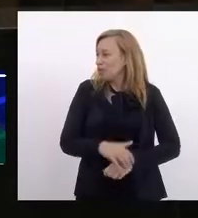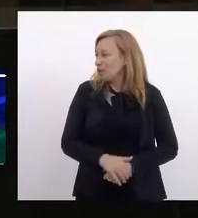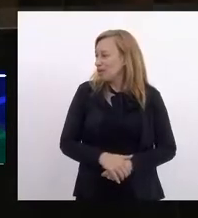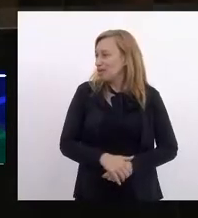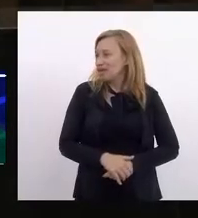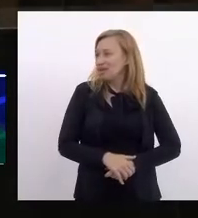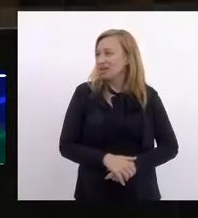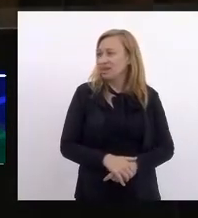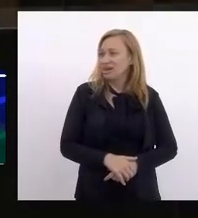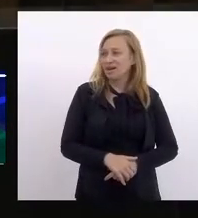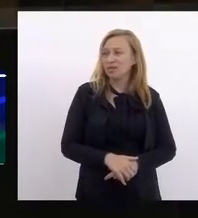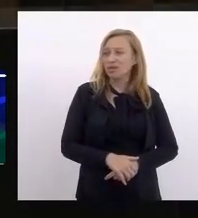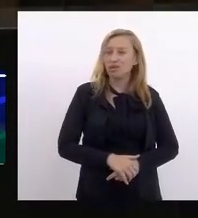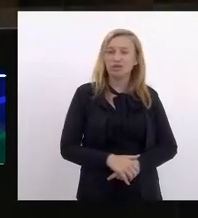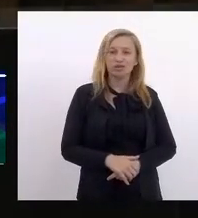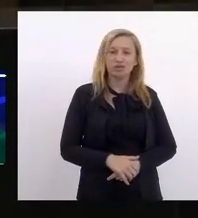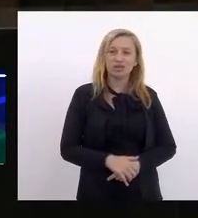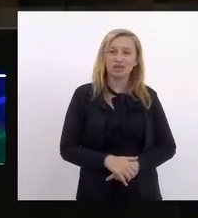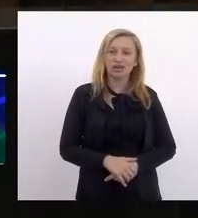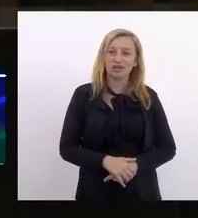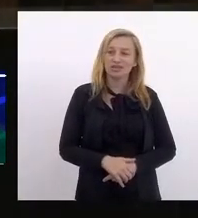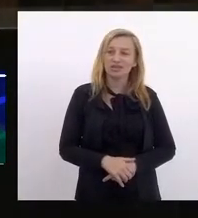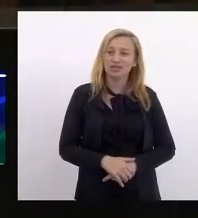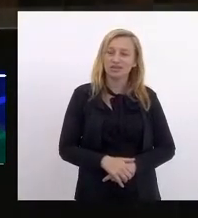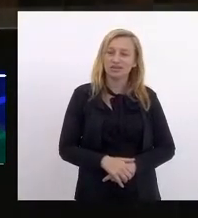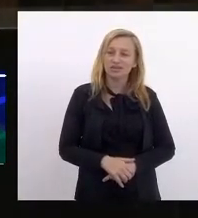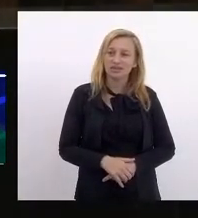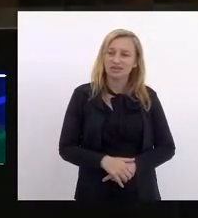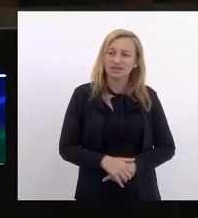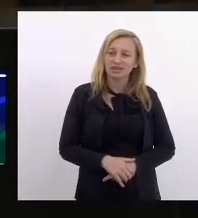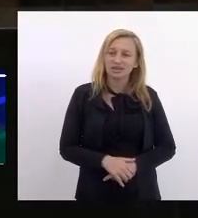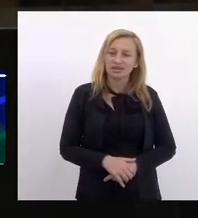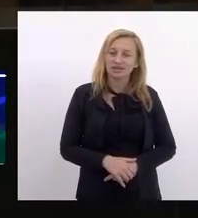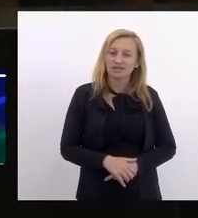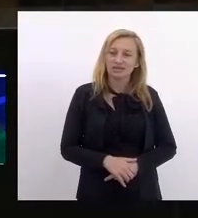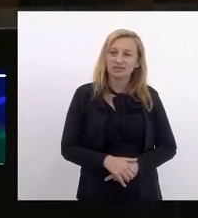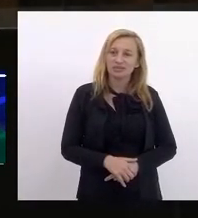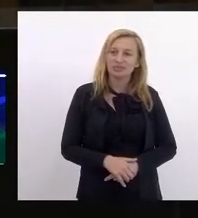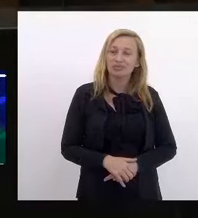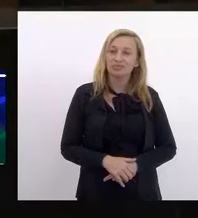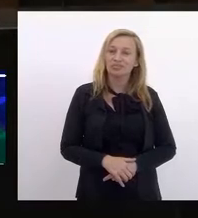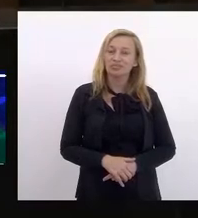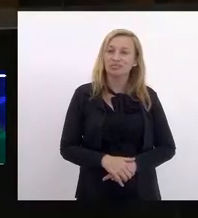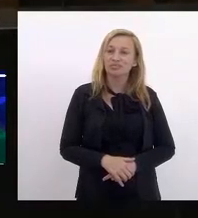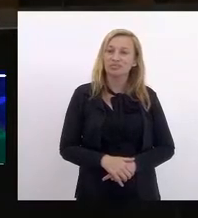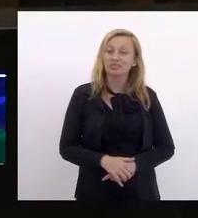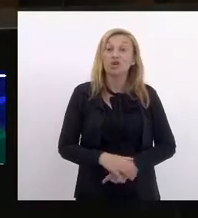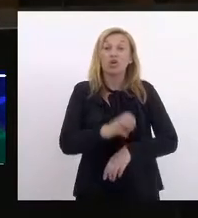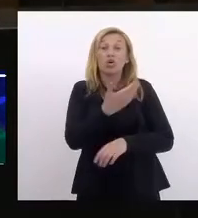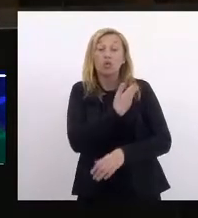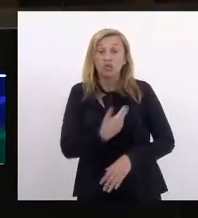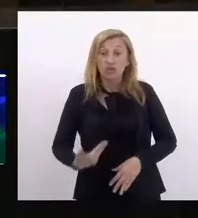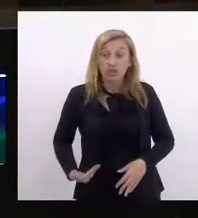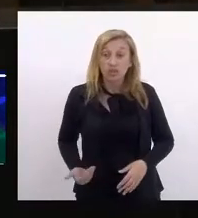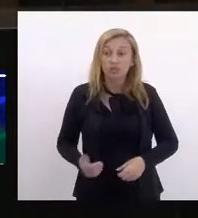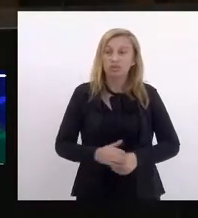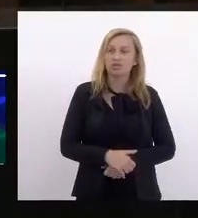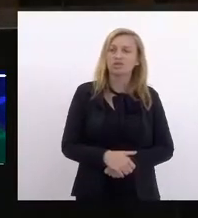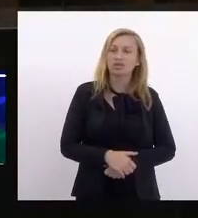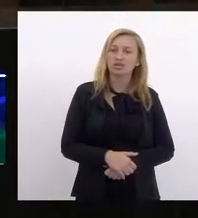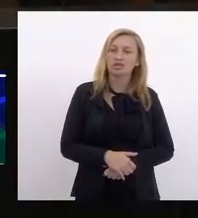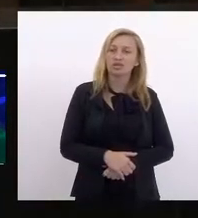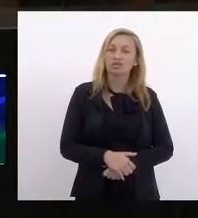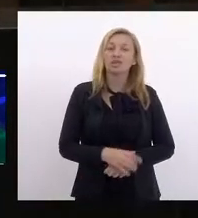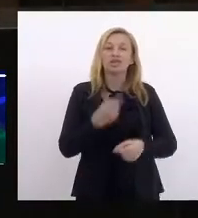tantas denúncias que recebemos nessa casa. Então, é escandaloso que o governador ponha